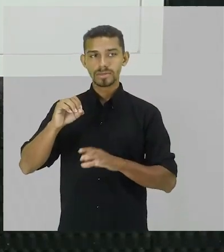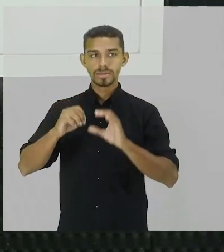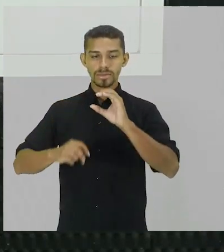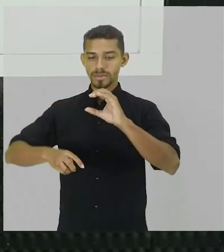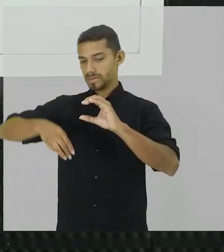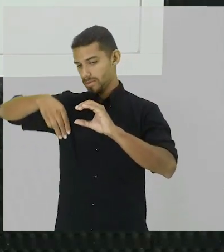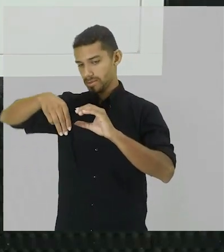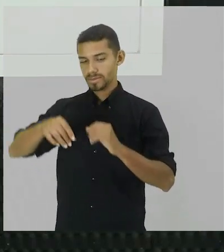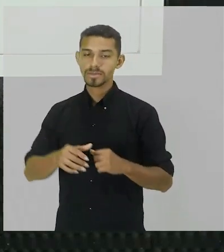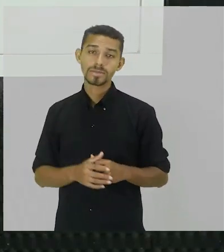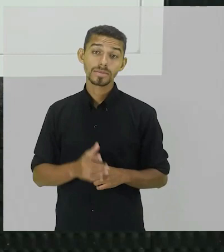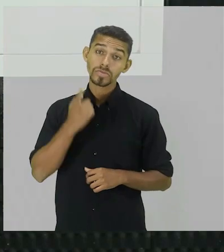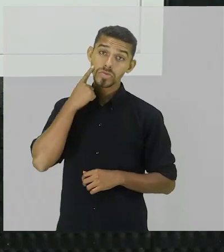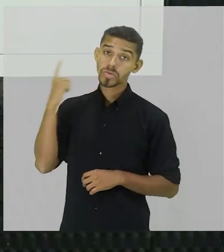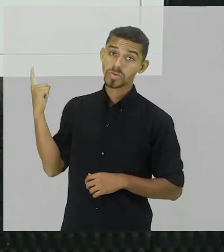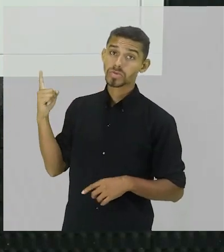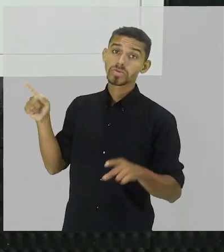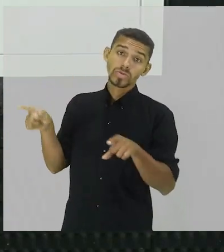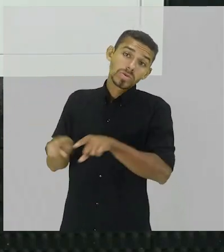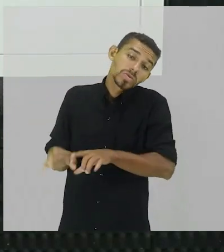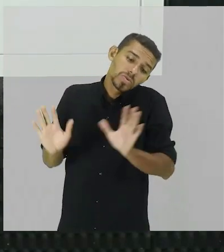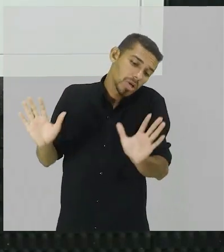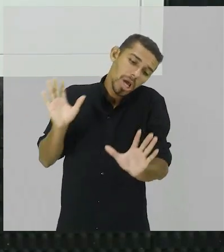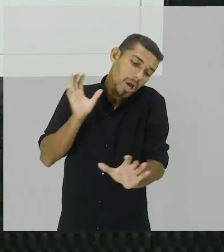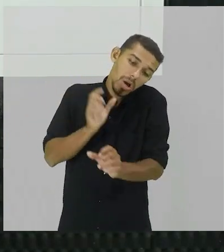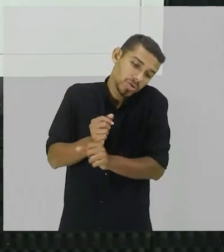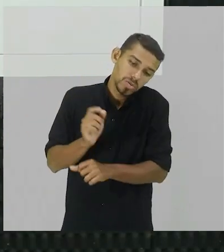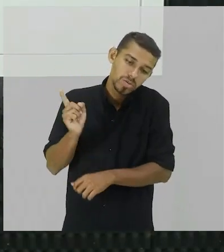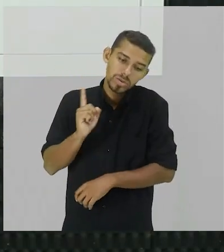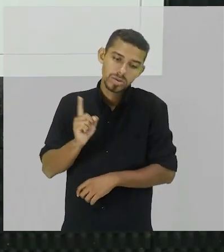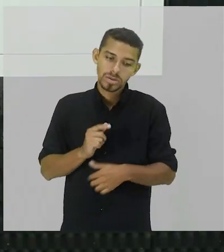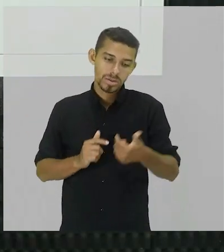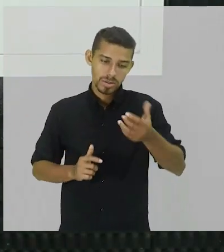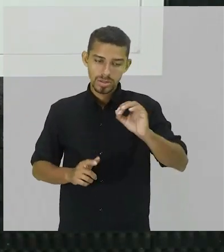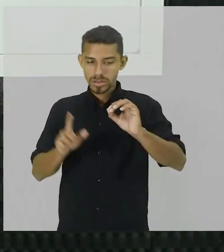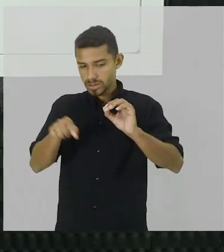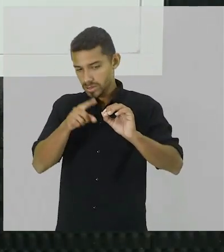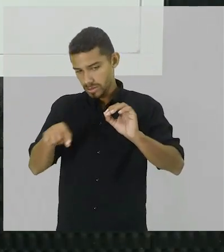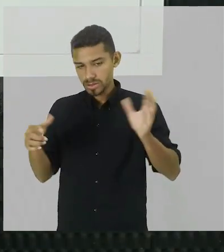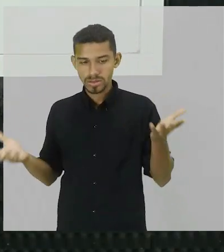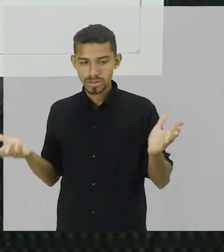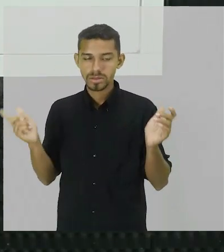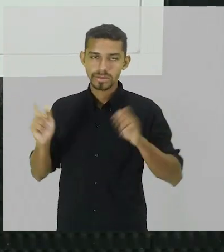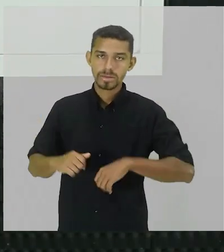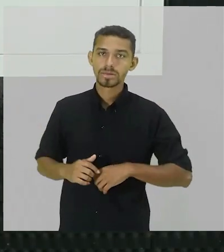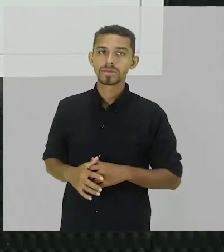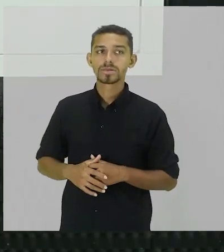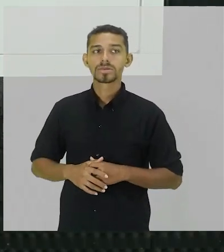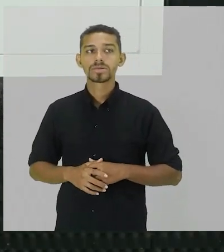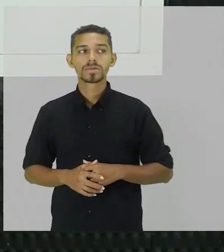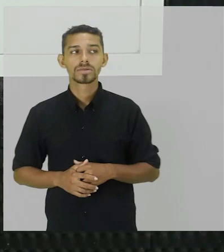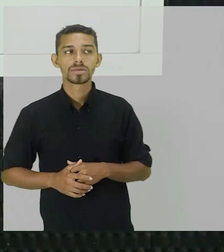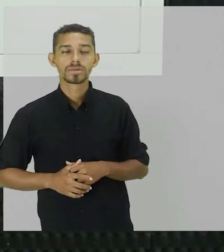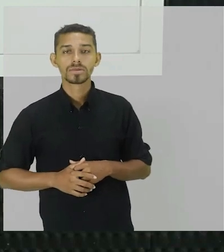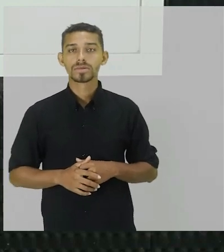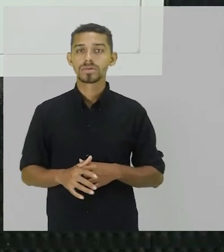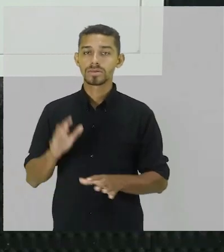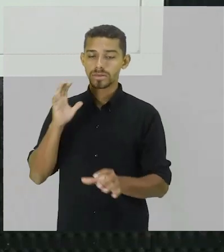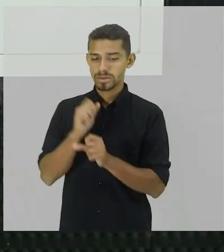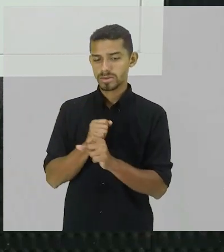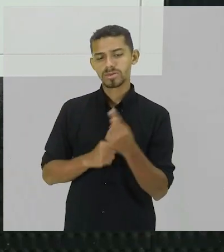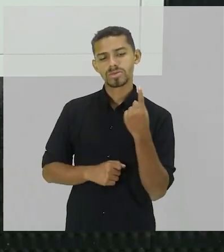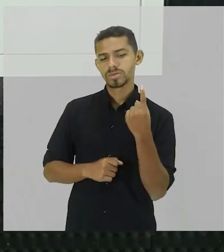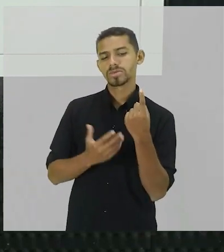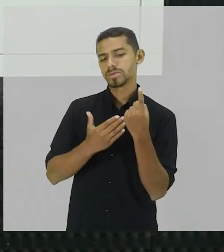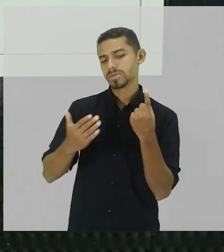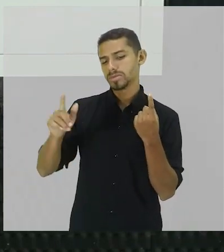das 10 esferas. Olha, eu não vou calcular 10 vezes. Para isso que existe a multiplicação. Vou calcular o volume de uma esfera e